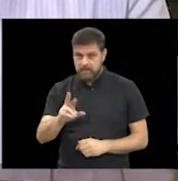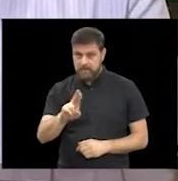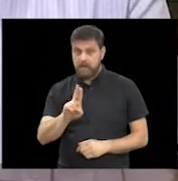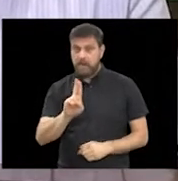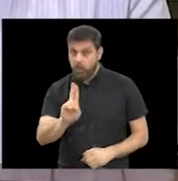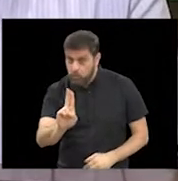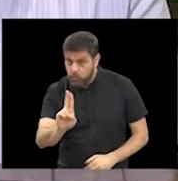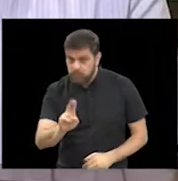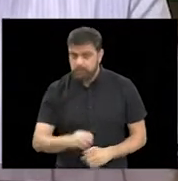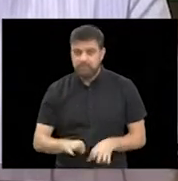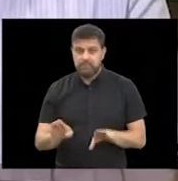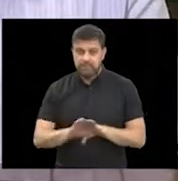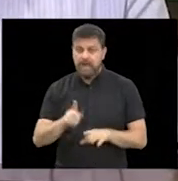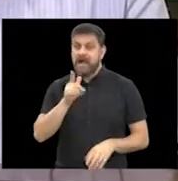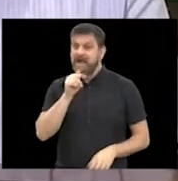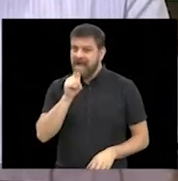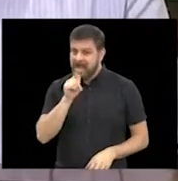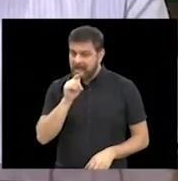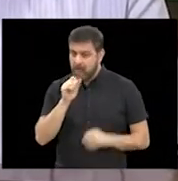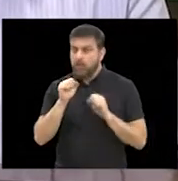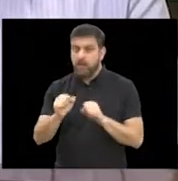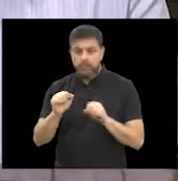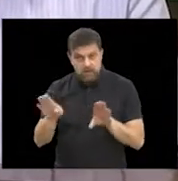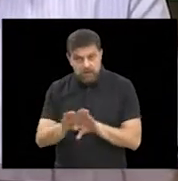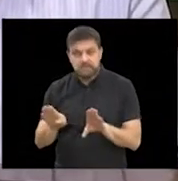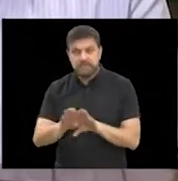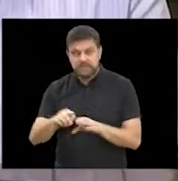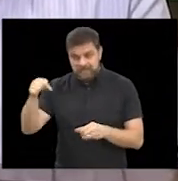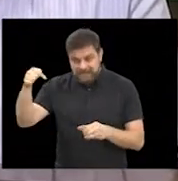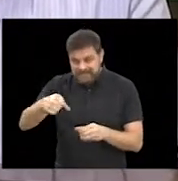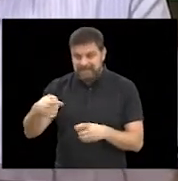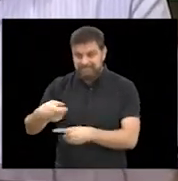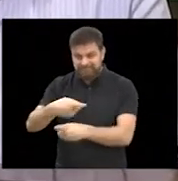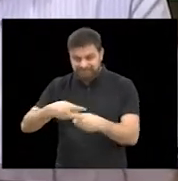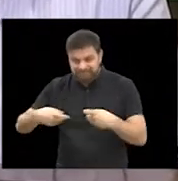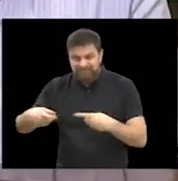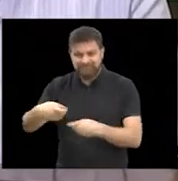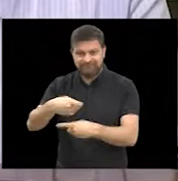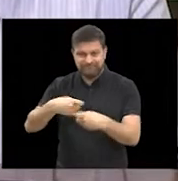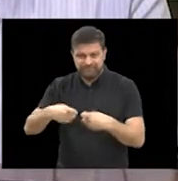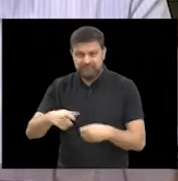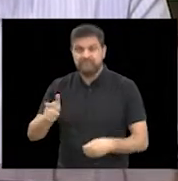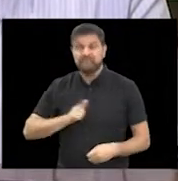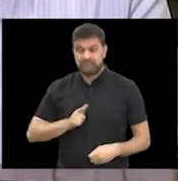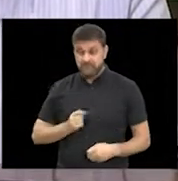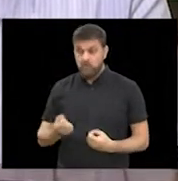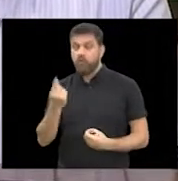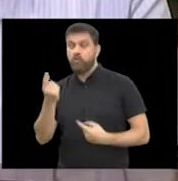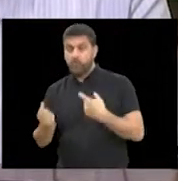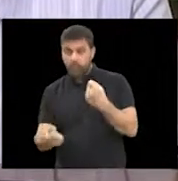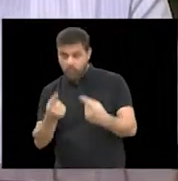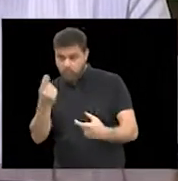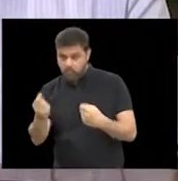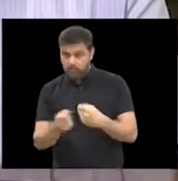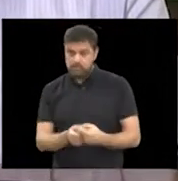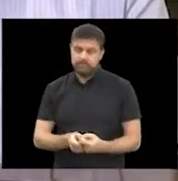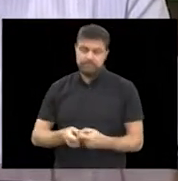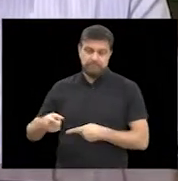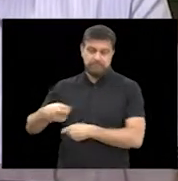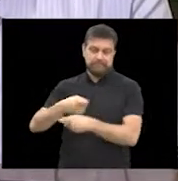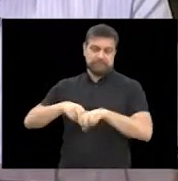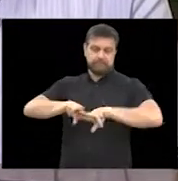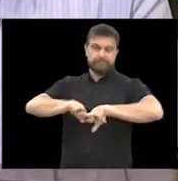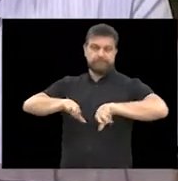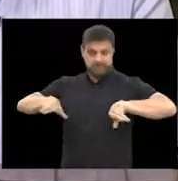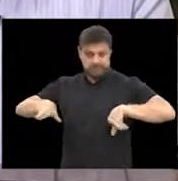minerais. Nós podemos ter contaminação lá. Uhum. Já tivemos casos por aí, não só com H. pylori, com outras